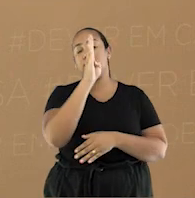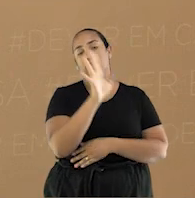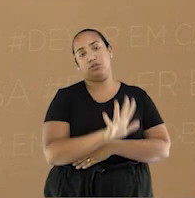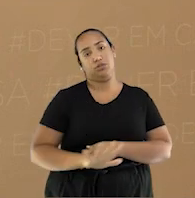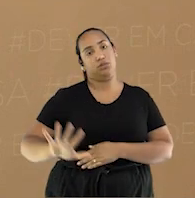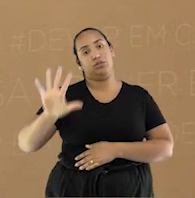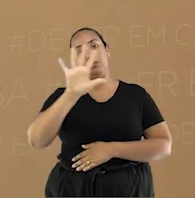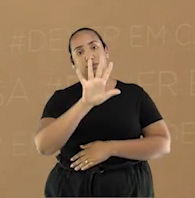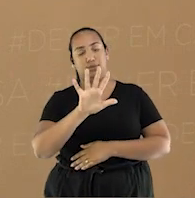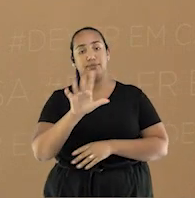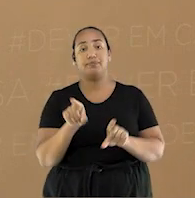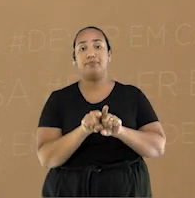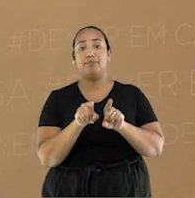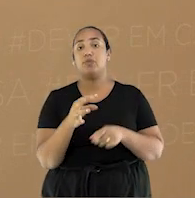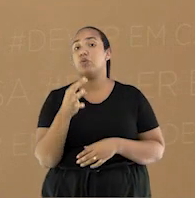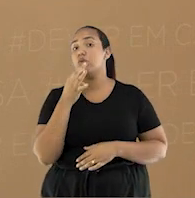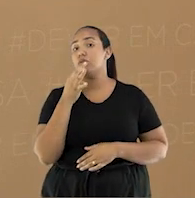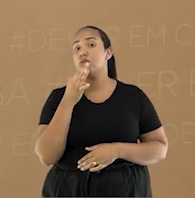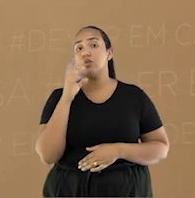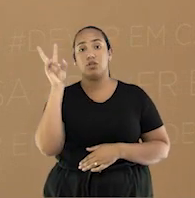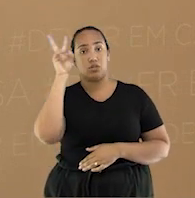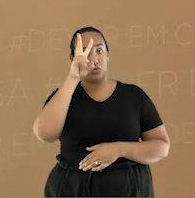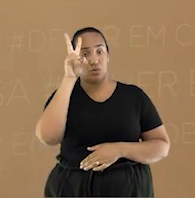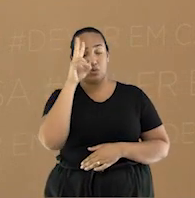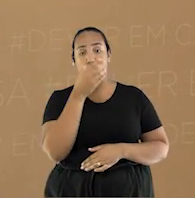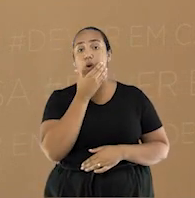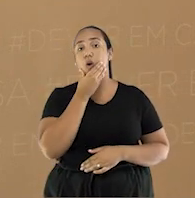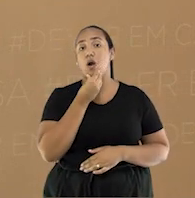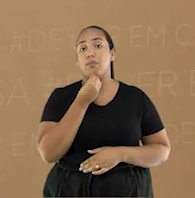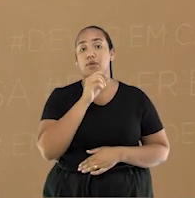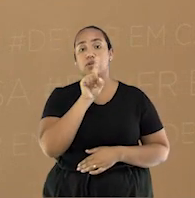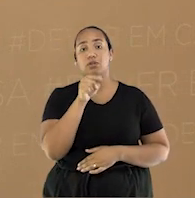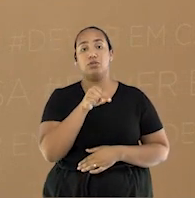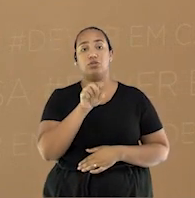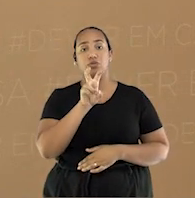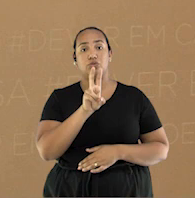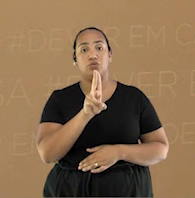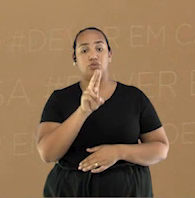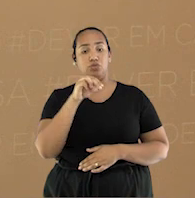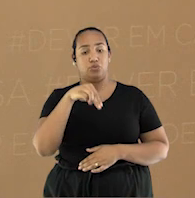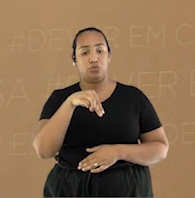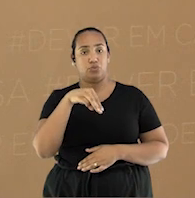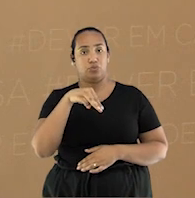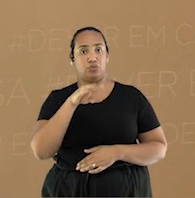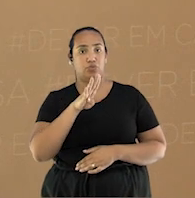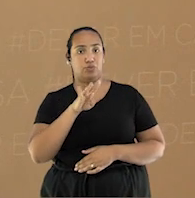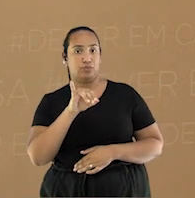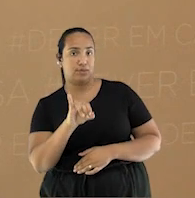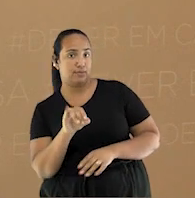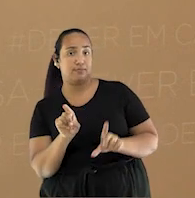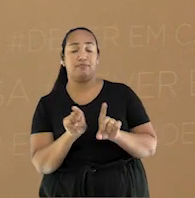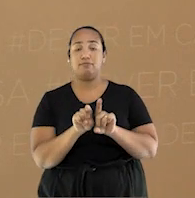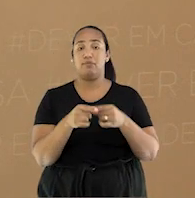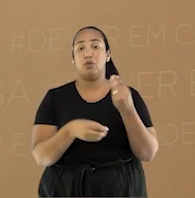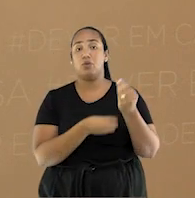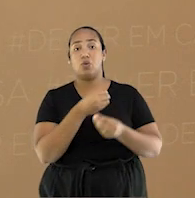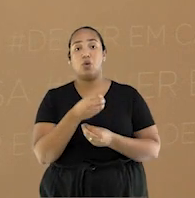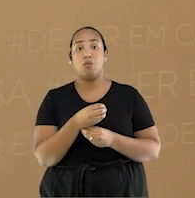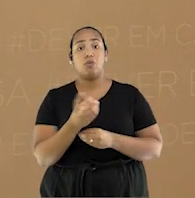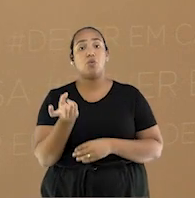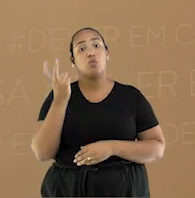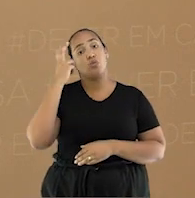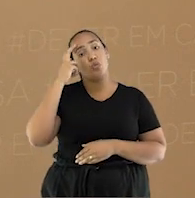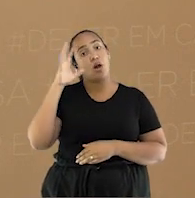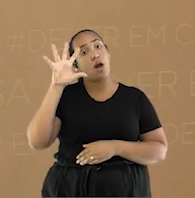inesquecível história de Zumbi dos Palmares e também a influência da cultura afro-brasileira nas escolas.